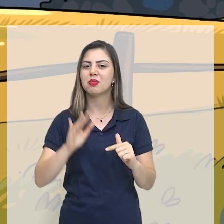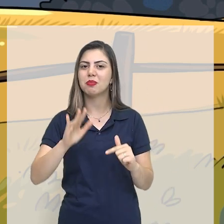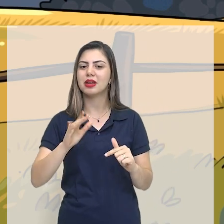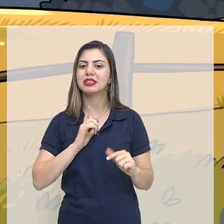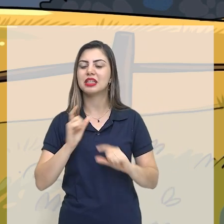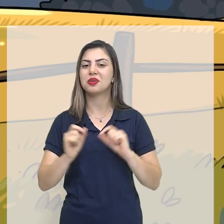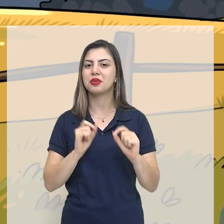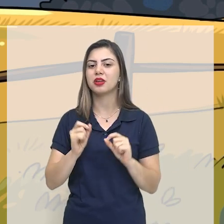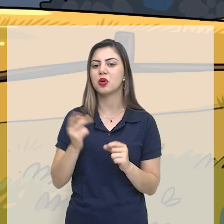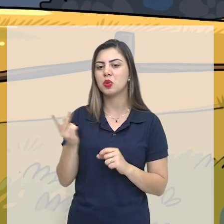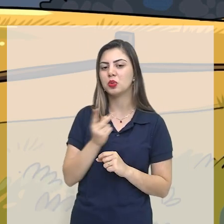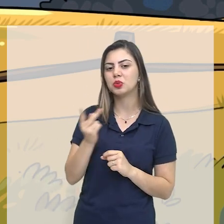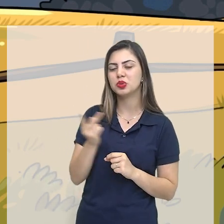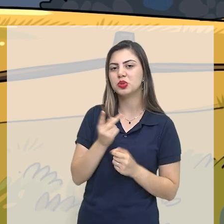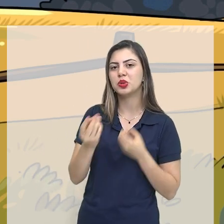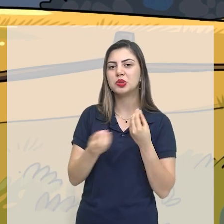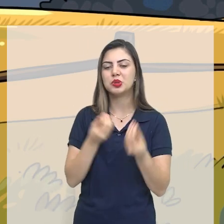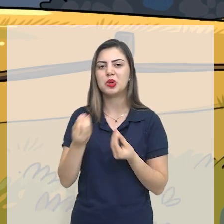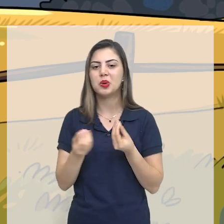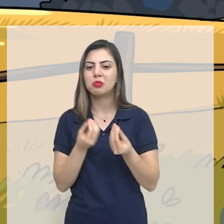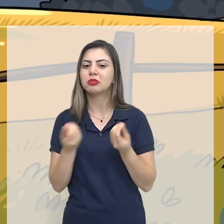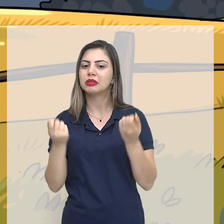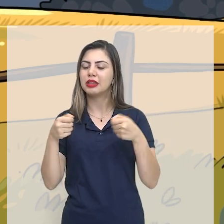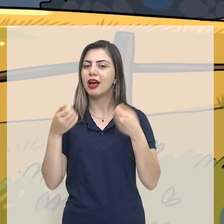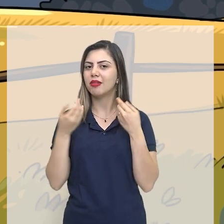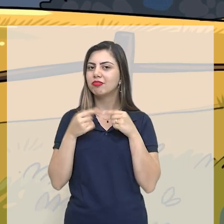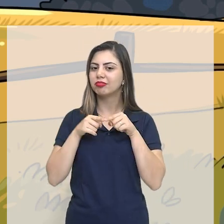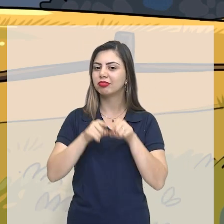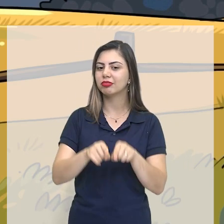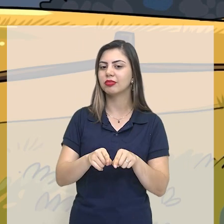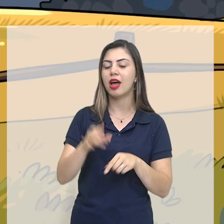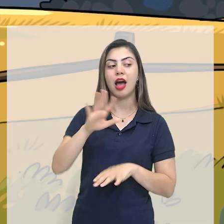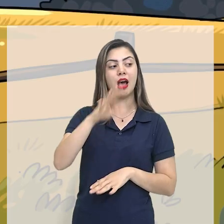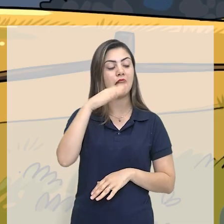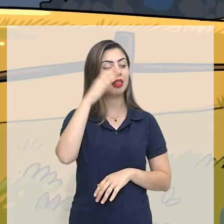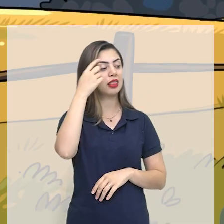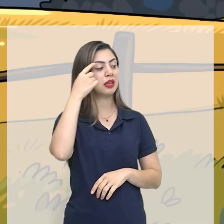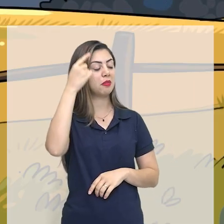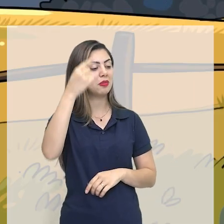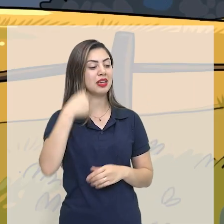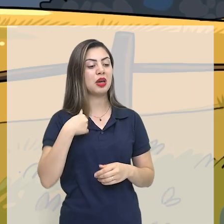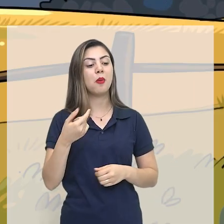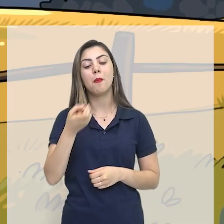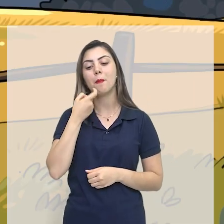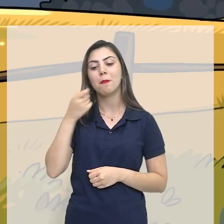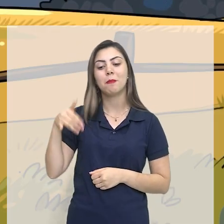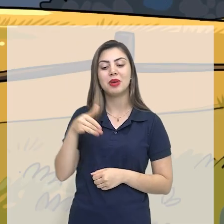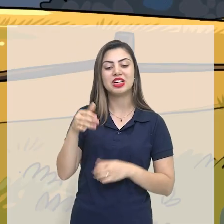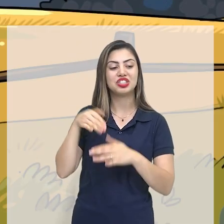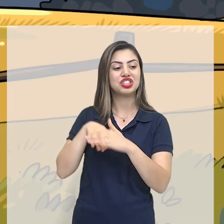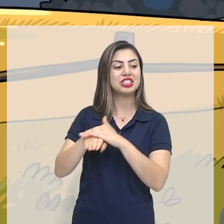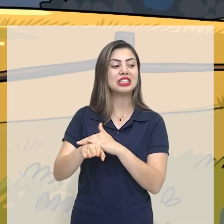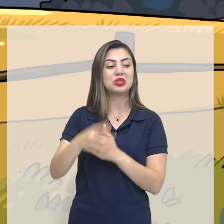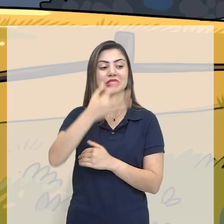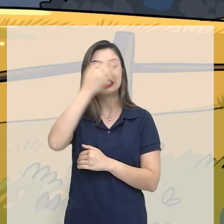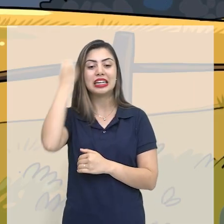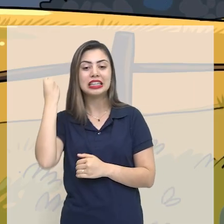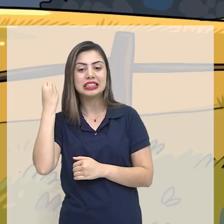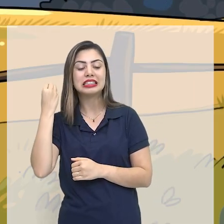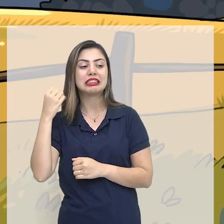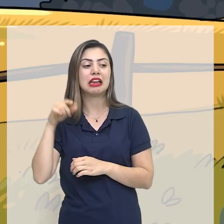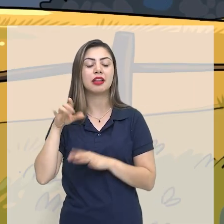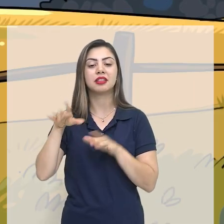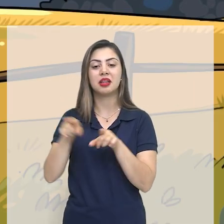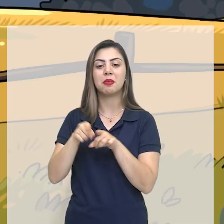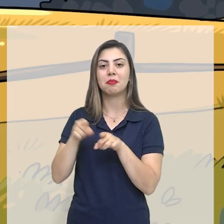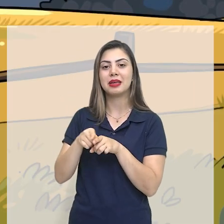estranha harmonia entre o mineiro e o nordestino. Lembrei agora que esqueci o peixe dentro do forno. E larguei embaixo da cama